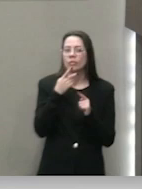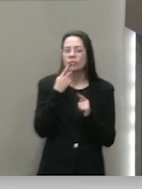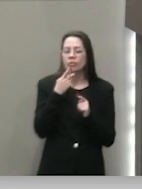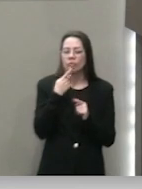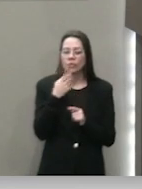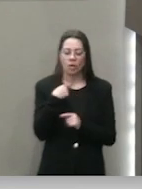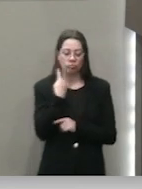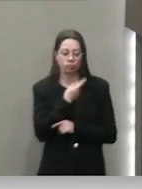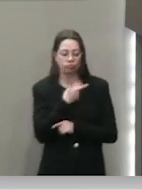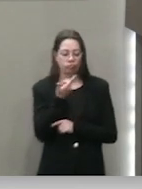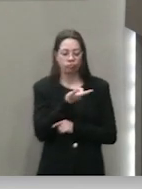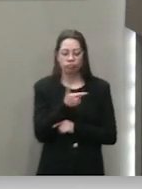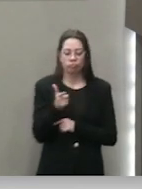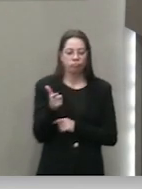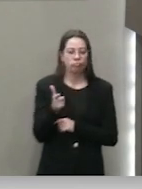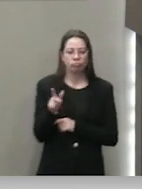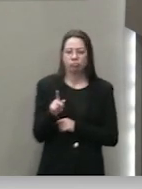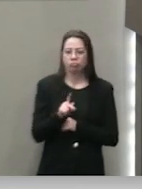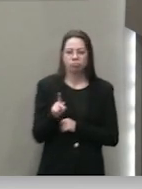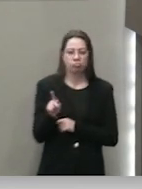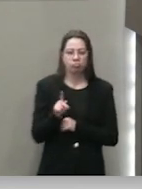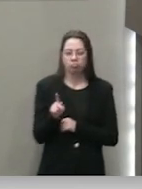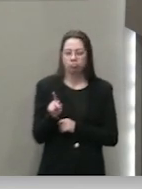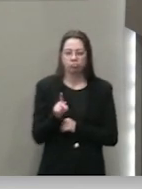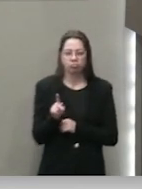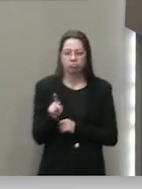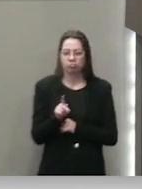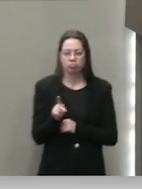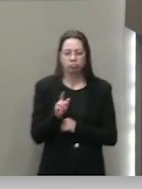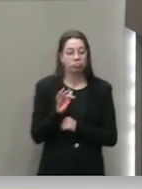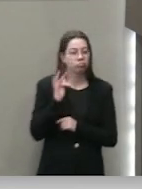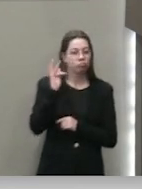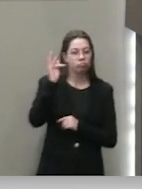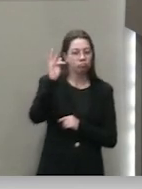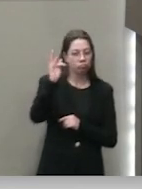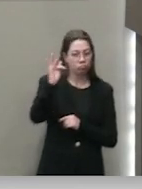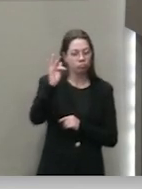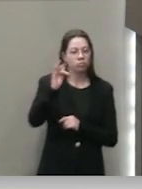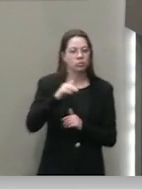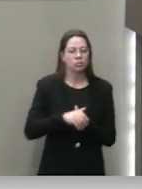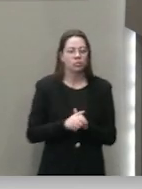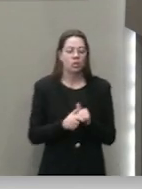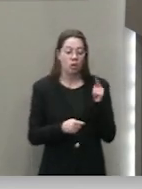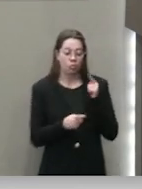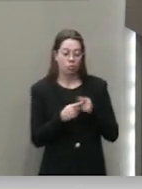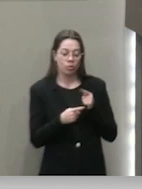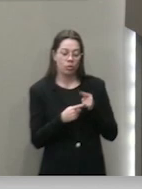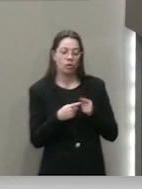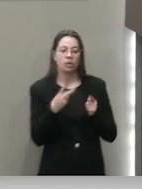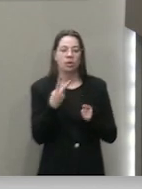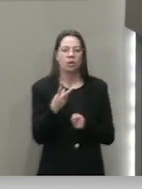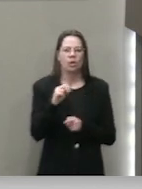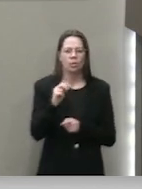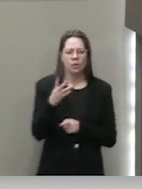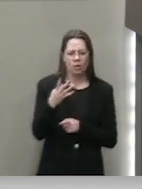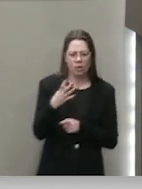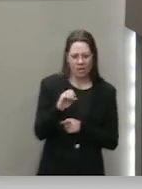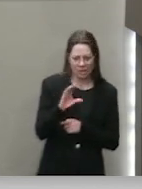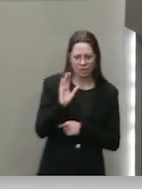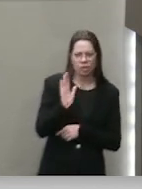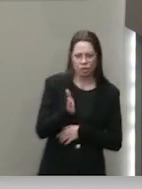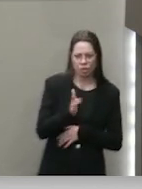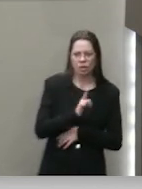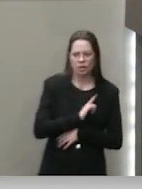que a gente não vai ter mais professores no futuro próximo, porque 2040 já está aí,